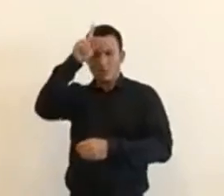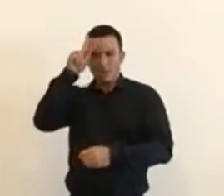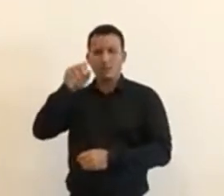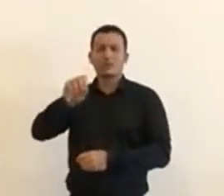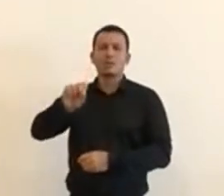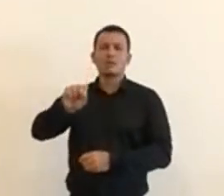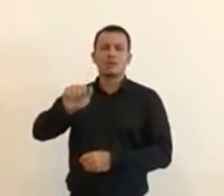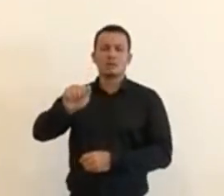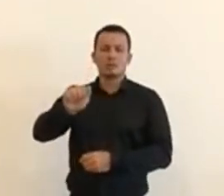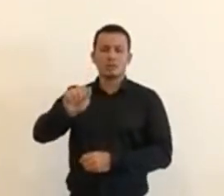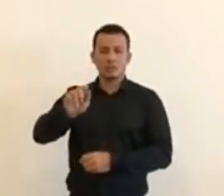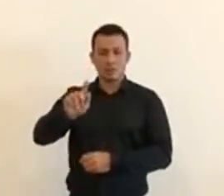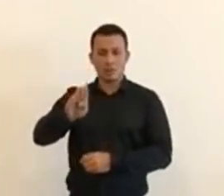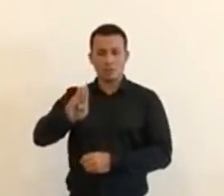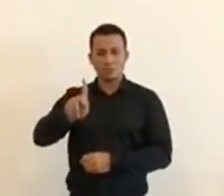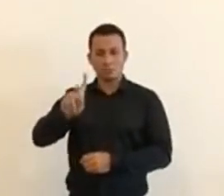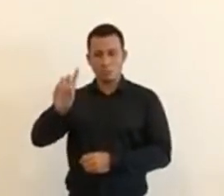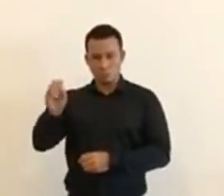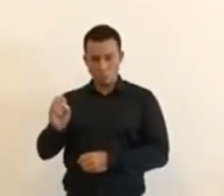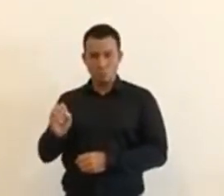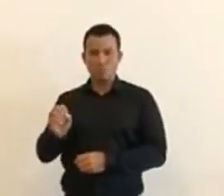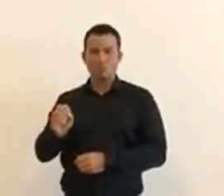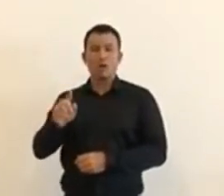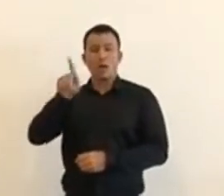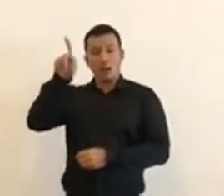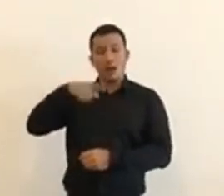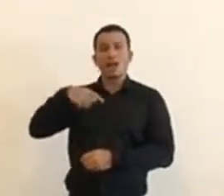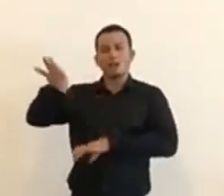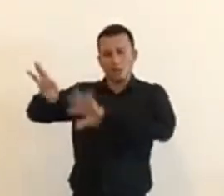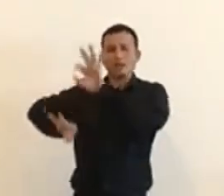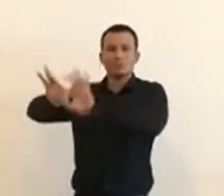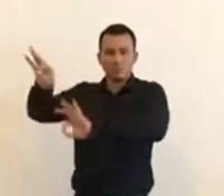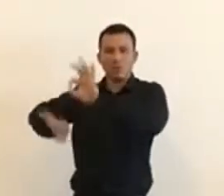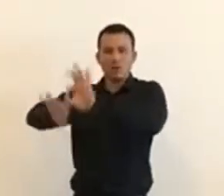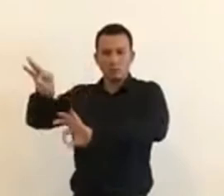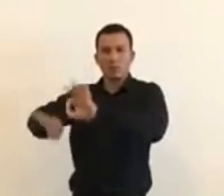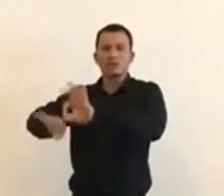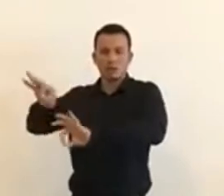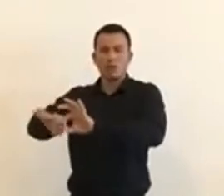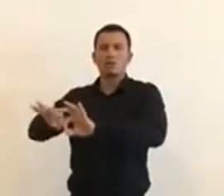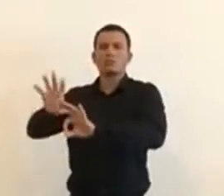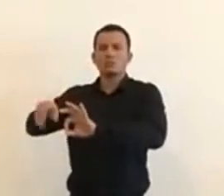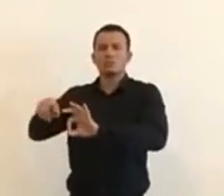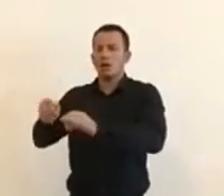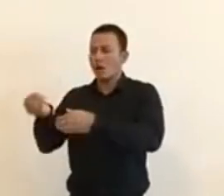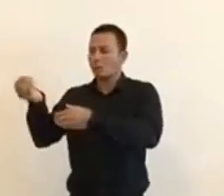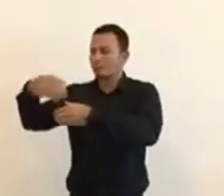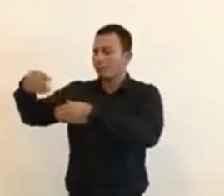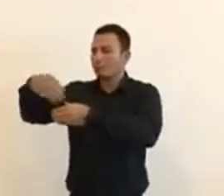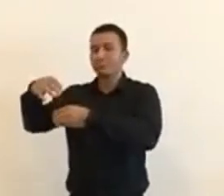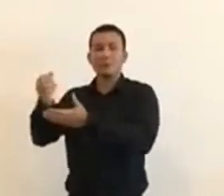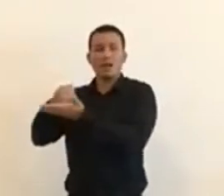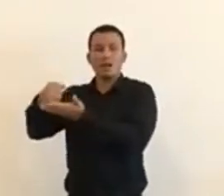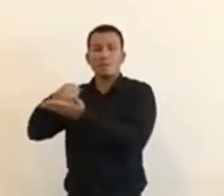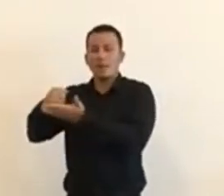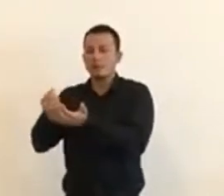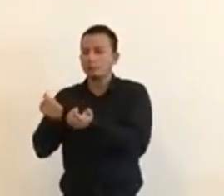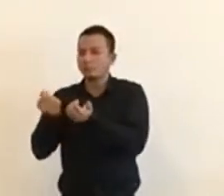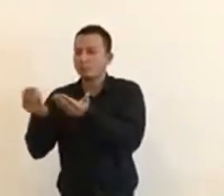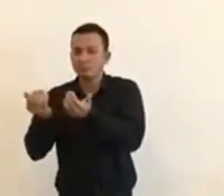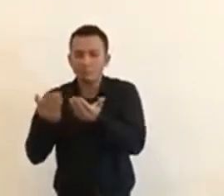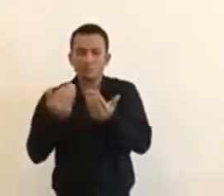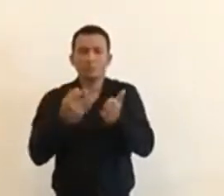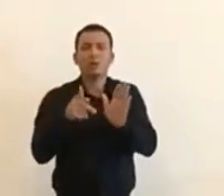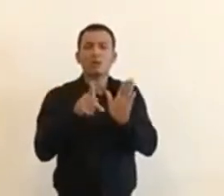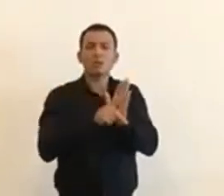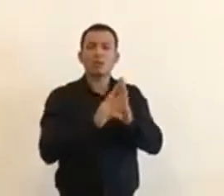lá em Rio Preto da Eva, quando o paciente ia a uma unidade básica de saúde, já saía ali com seu saquinho de medicamento para poder fazer esse